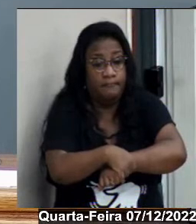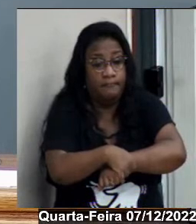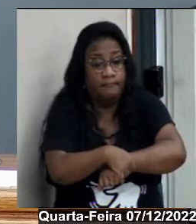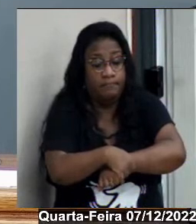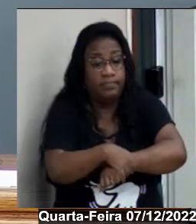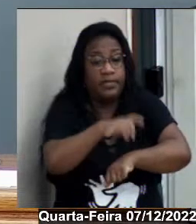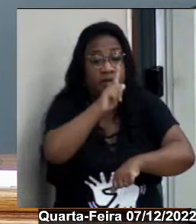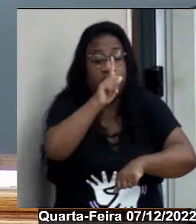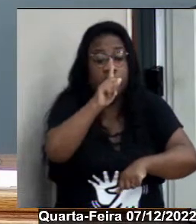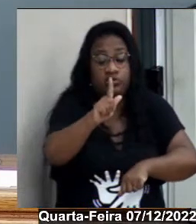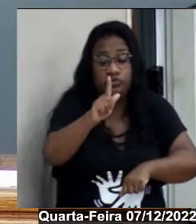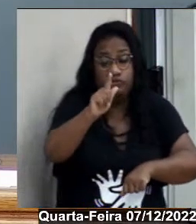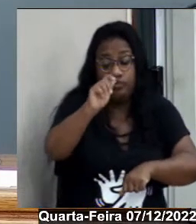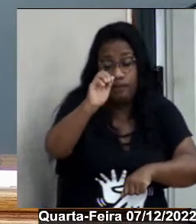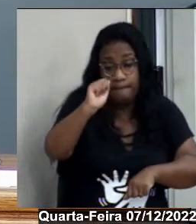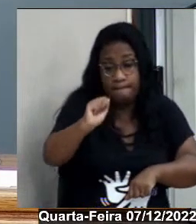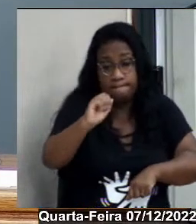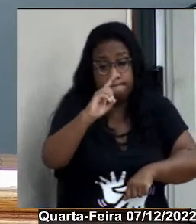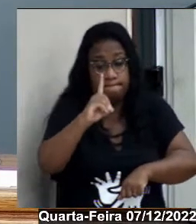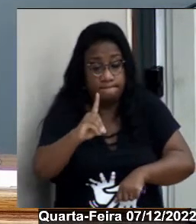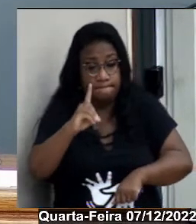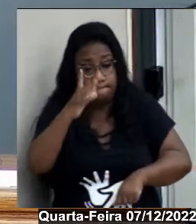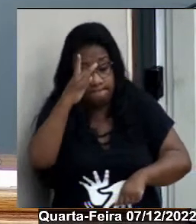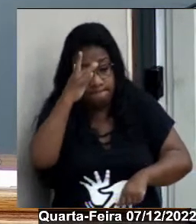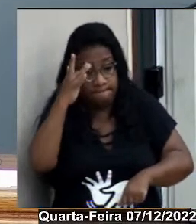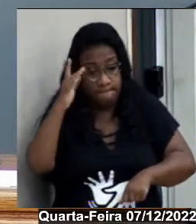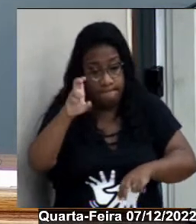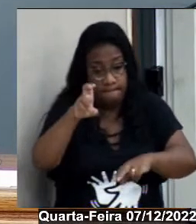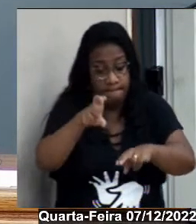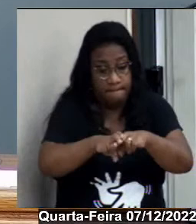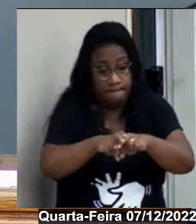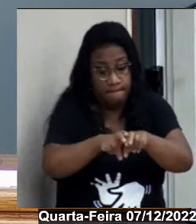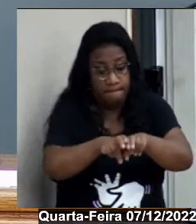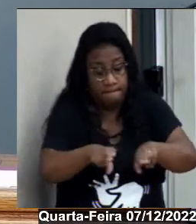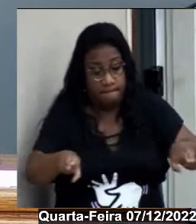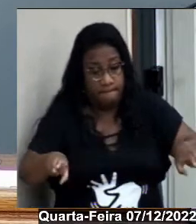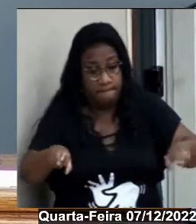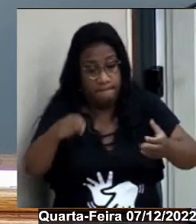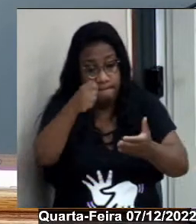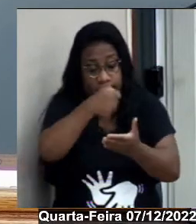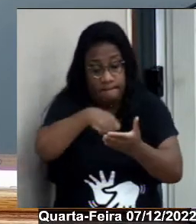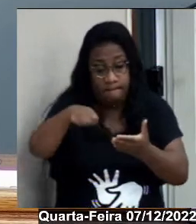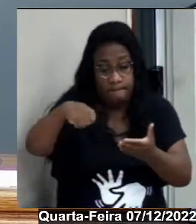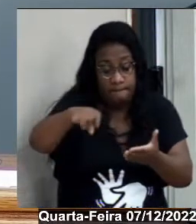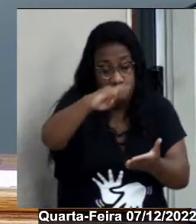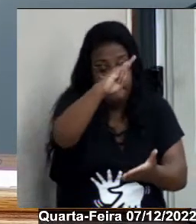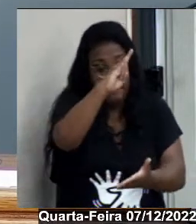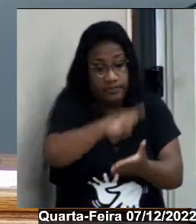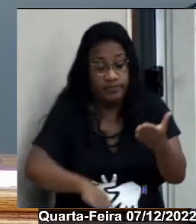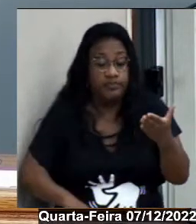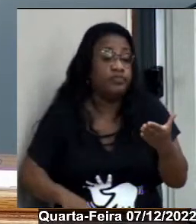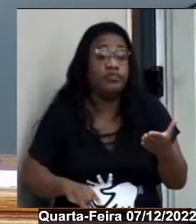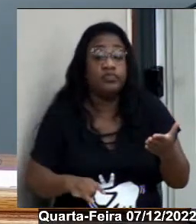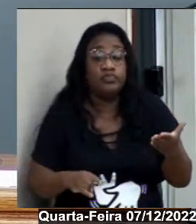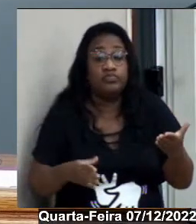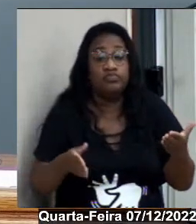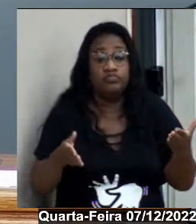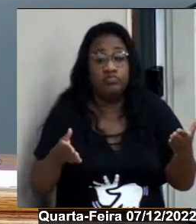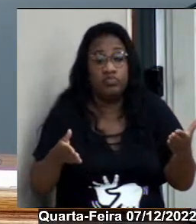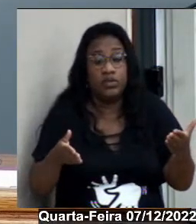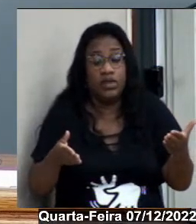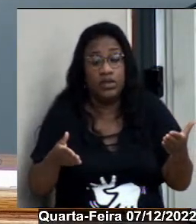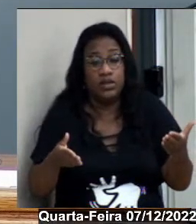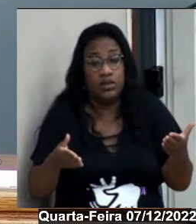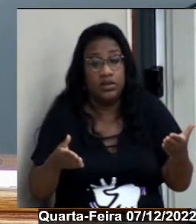dignatários, GEAD, a valorização de suas carreiras. Os vereadores abaixo assinado vêm que requerer de vossa